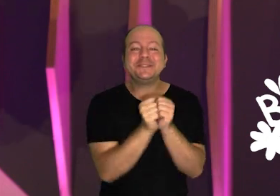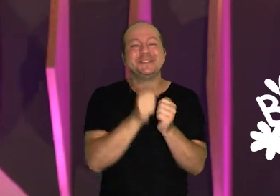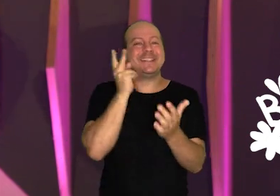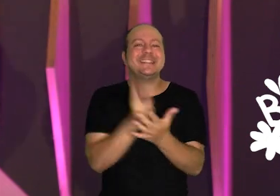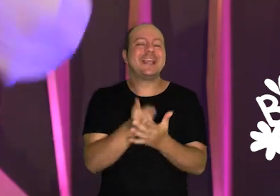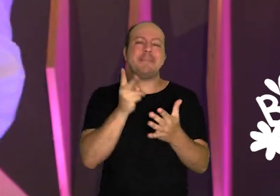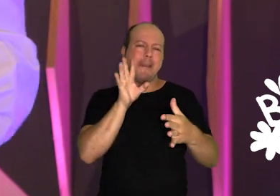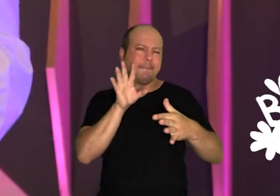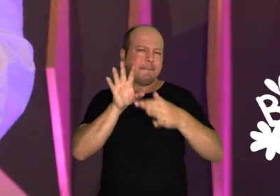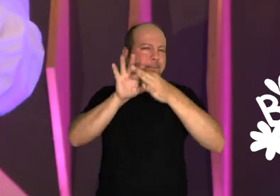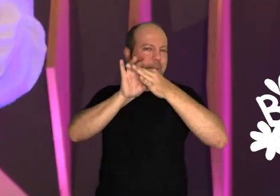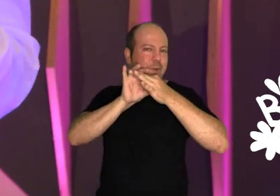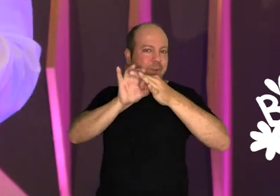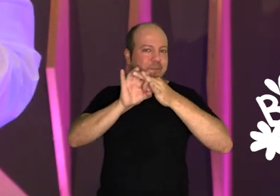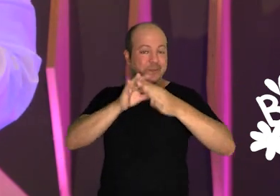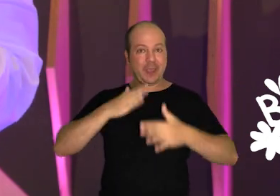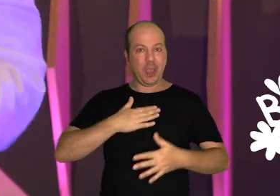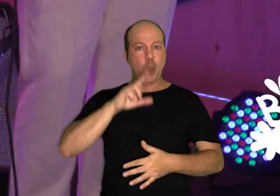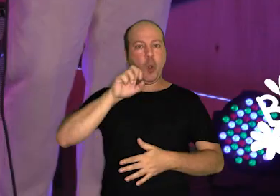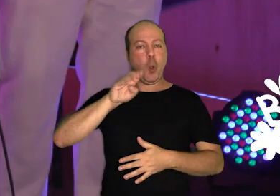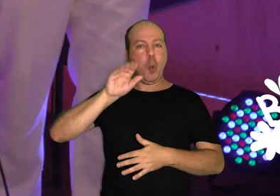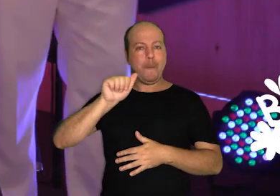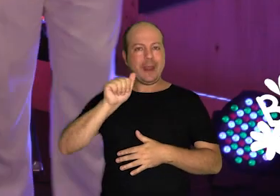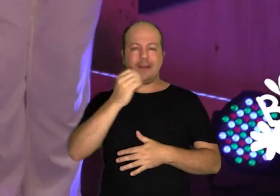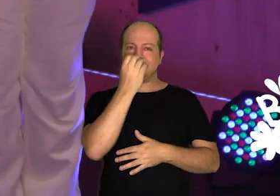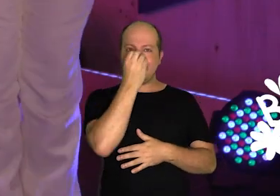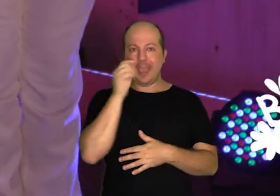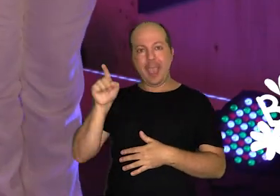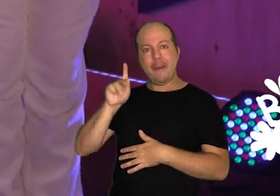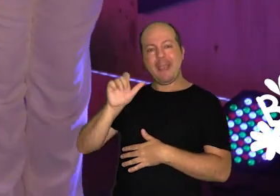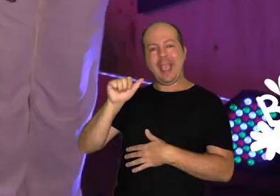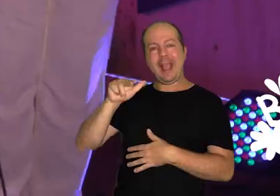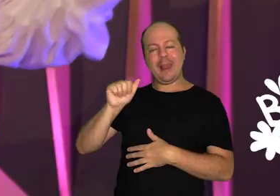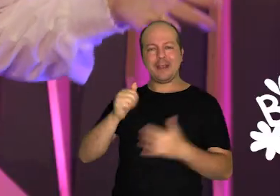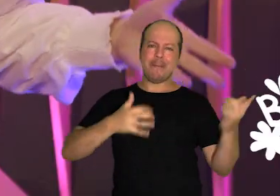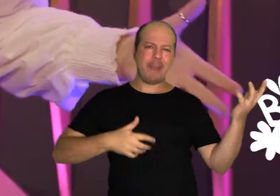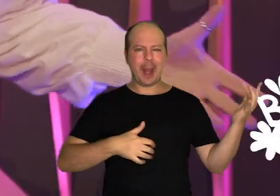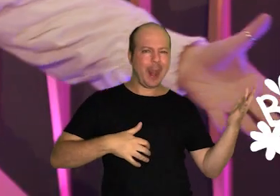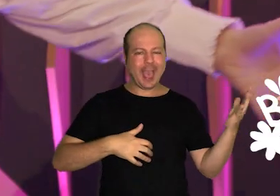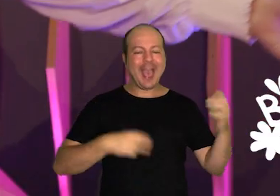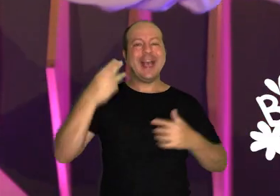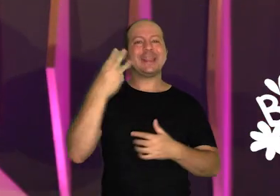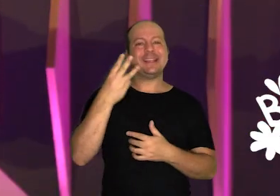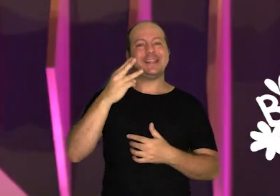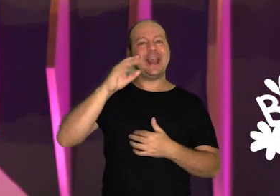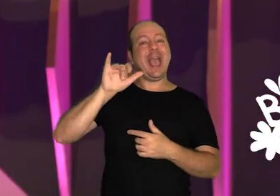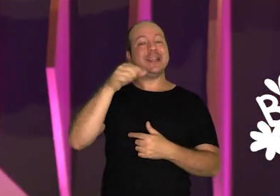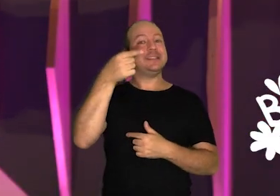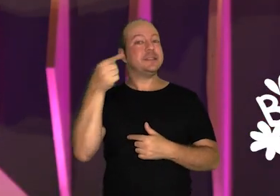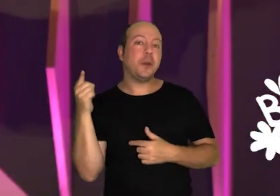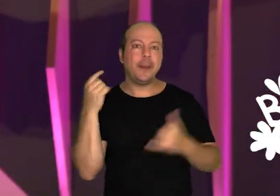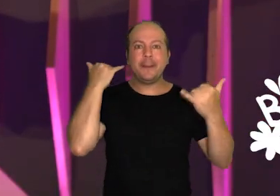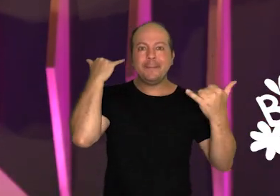gente em conexão. Eu sou a Palhaça Rubra, este é o Pelanca e esta foi a terceira